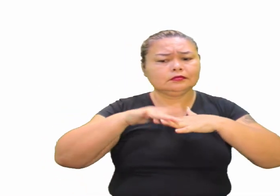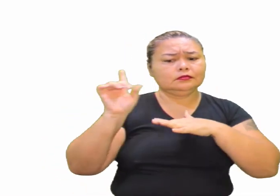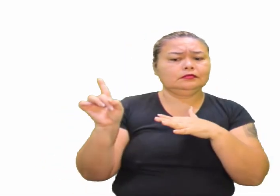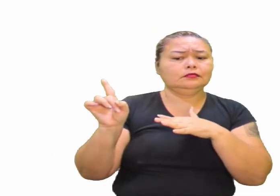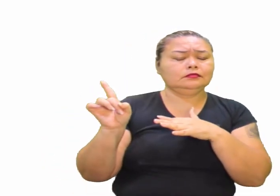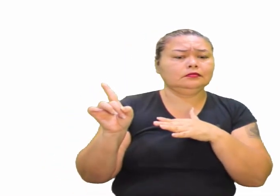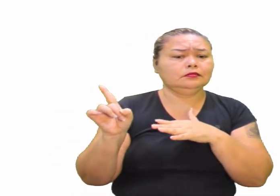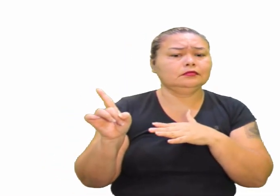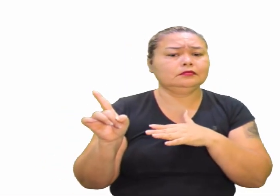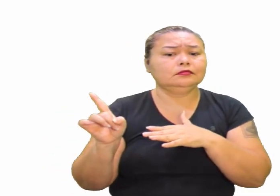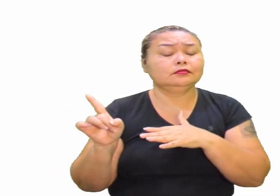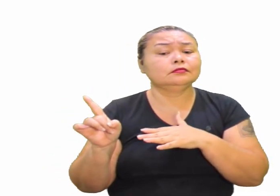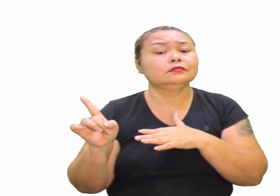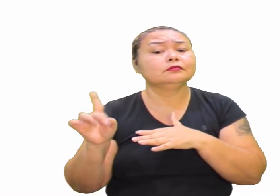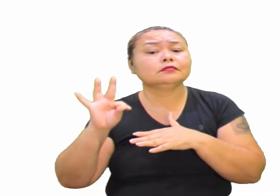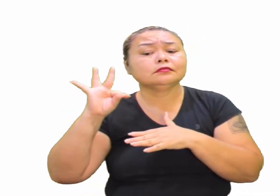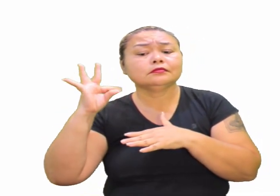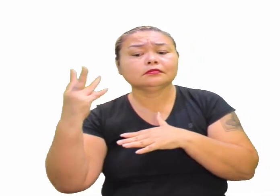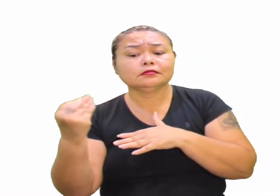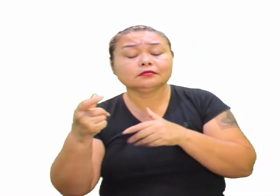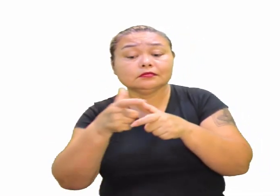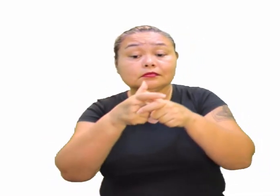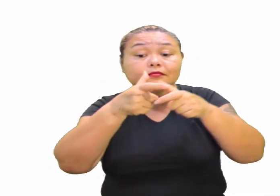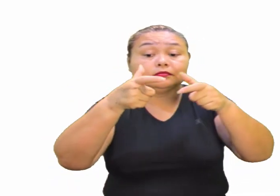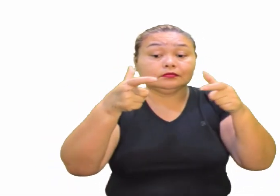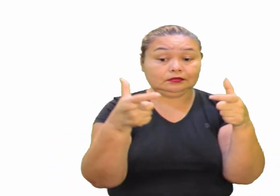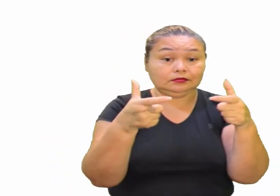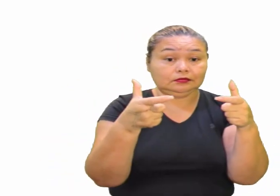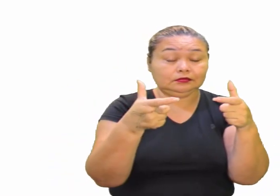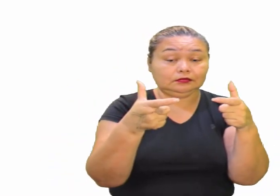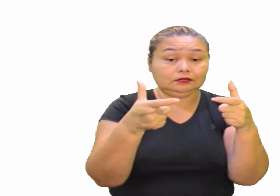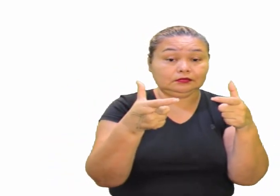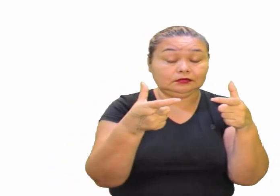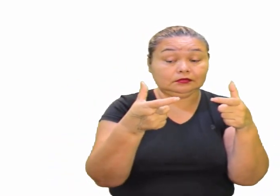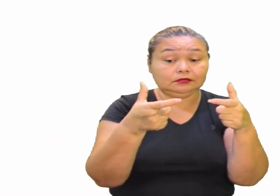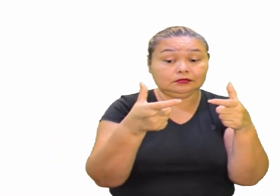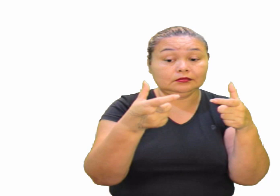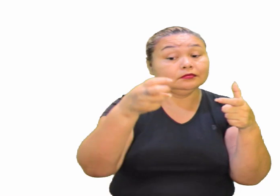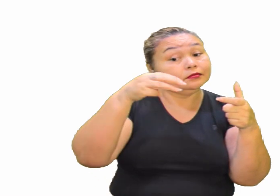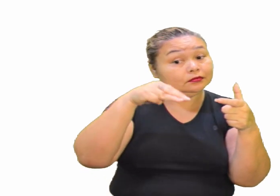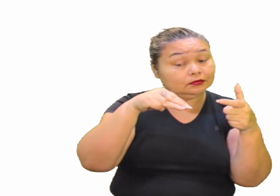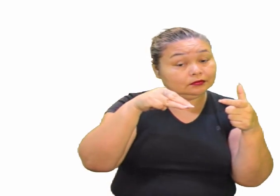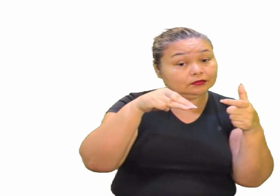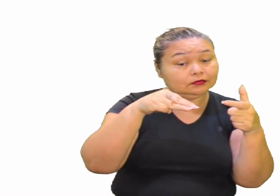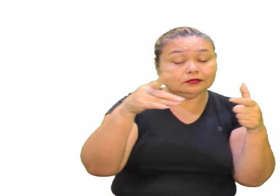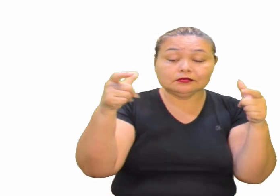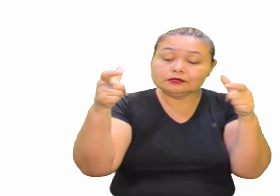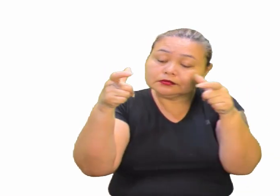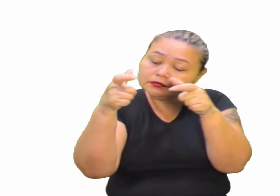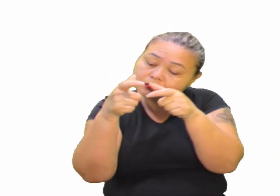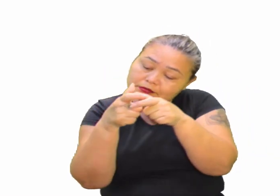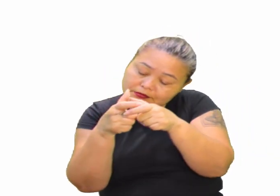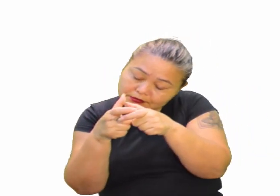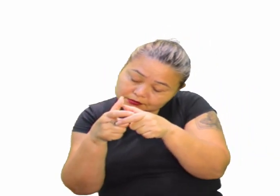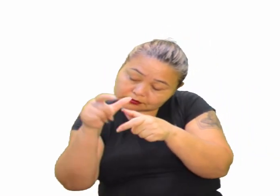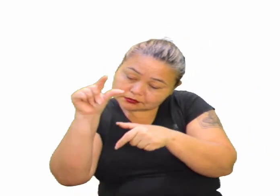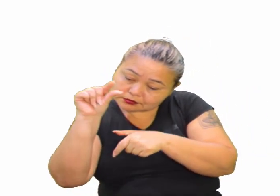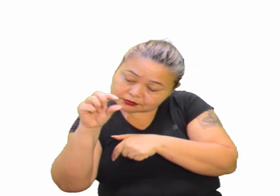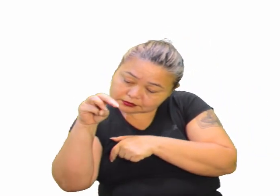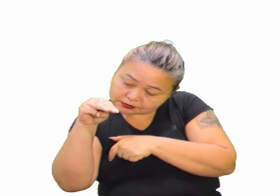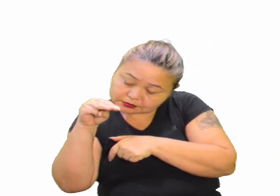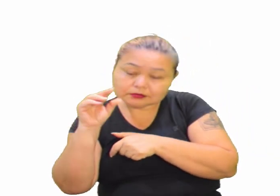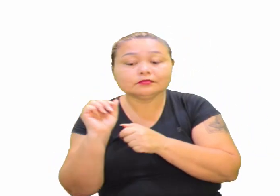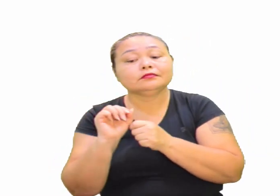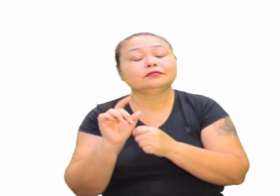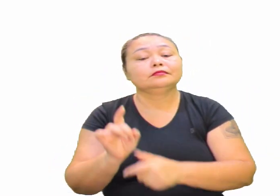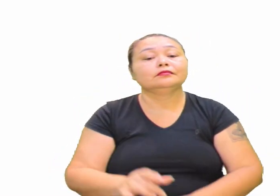matematicamente. Tudo que é dominante se expressa em maior. Tudo que é recessivo se expressa em